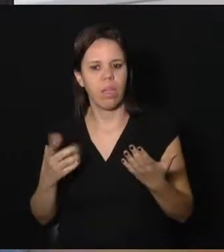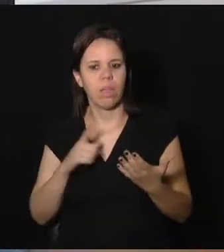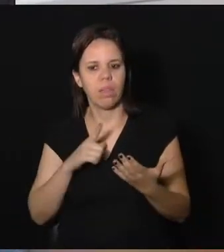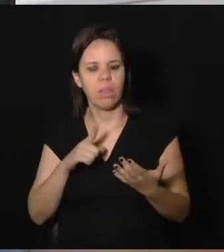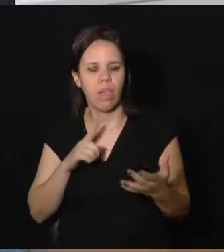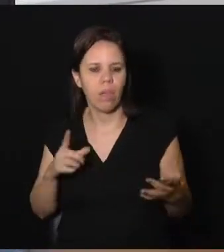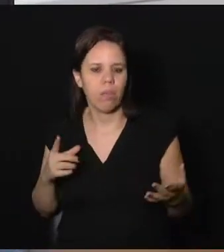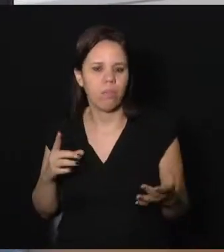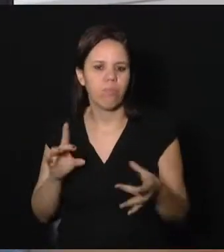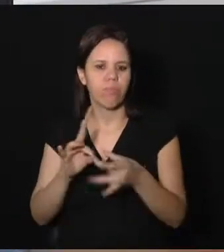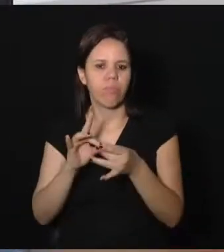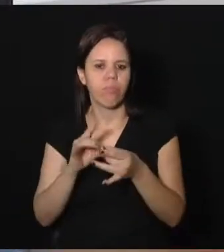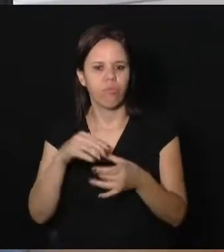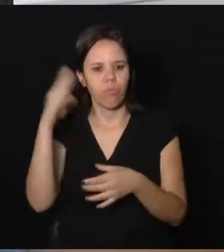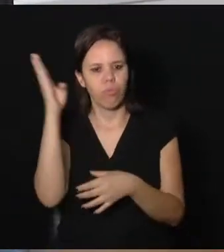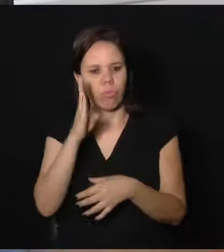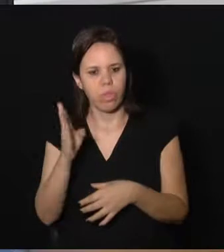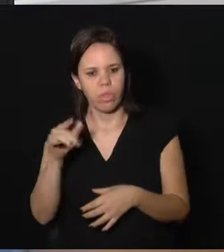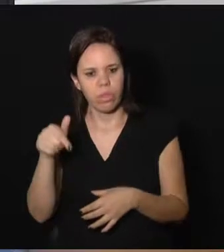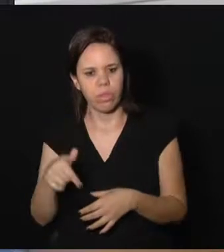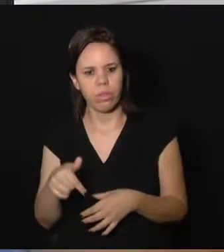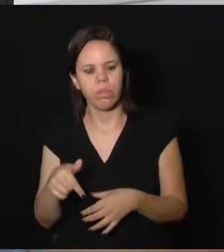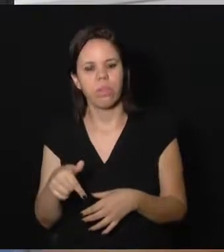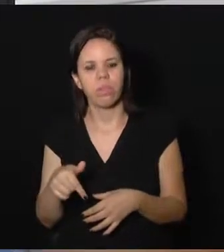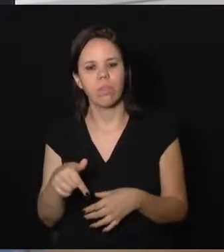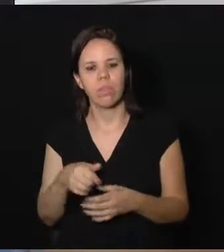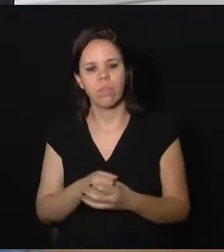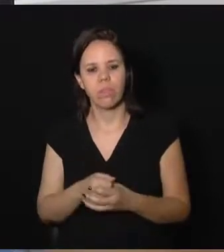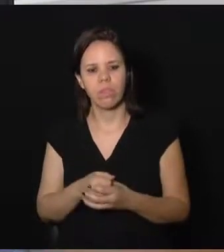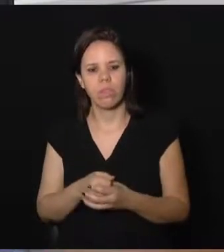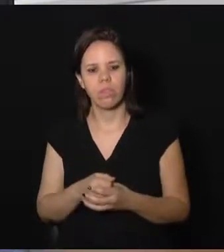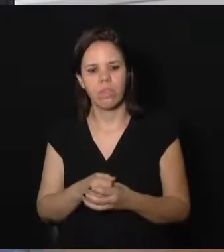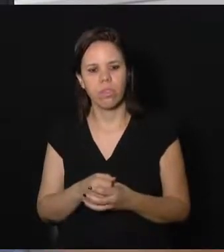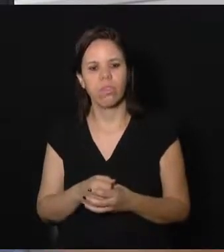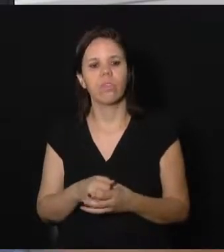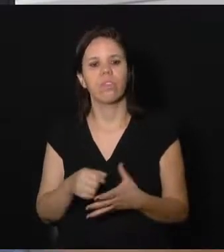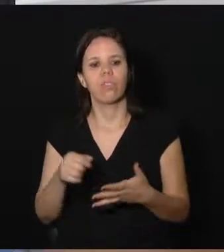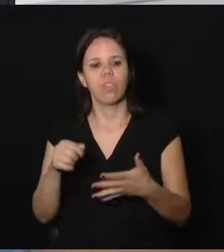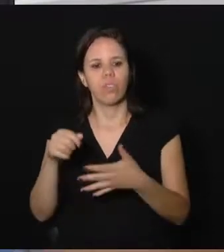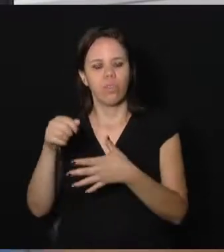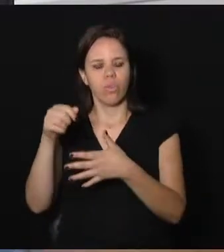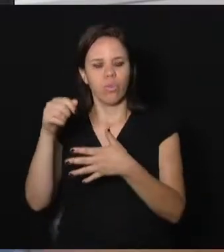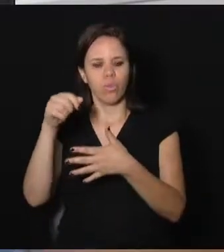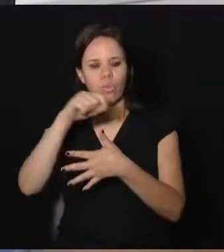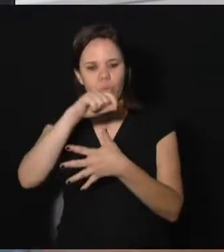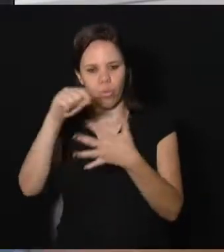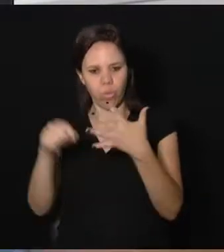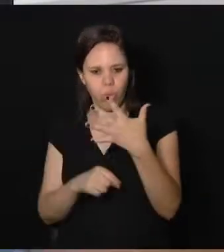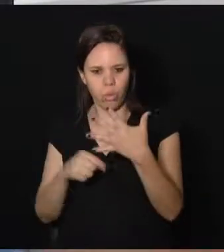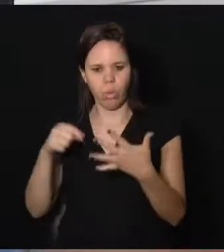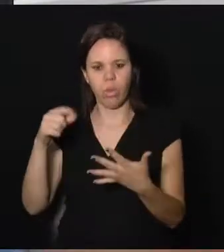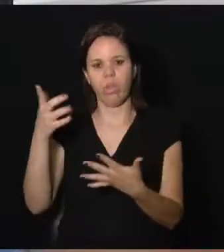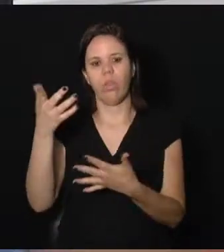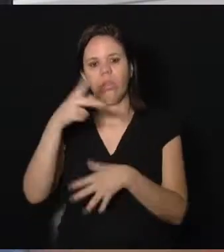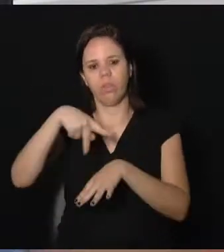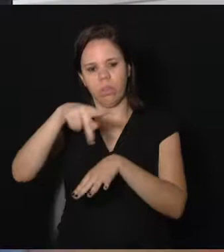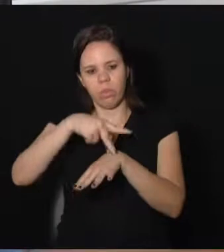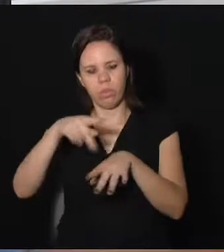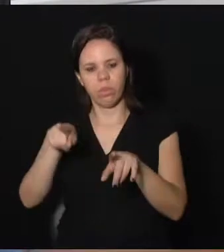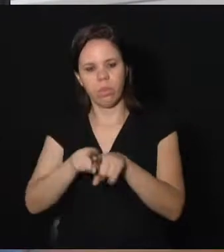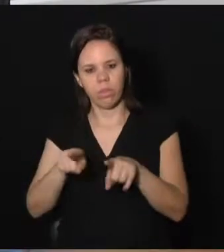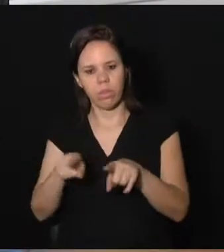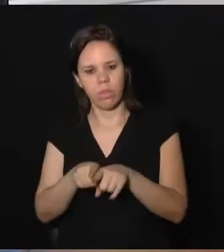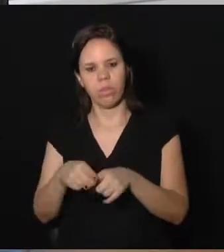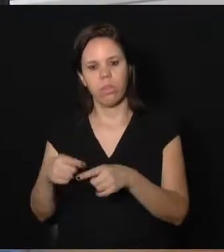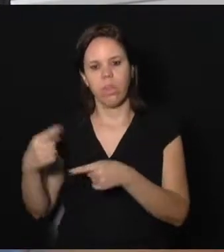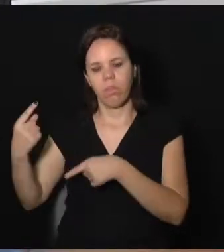né, inclusive do Brasil aqui dentro no bloco do Mercosul, deixando à parte aqui as questões